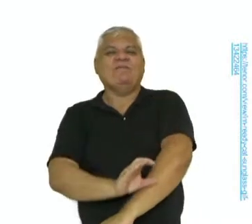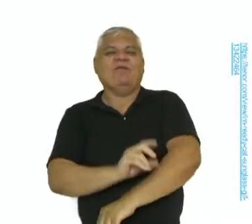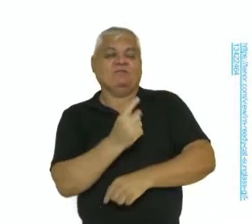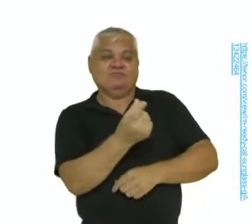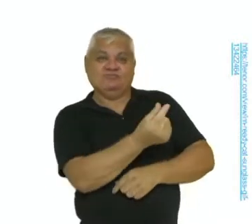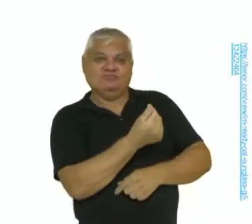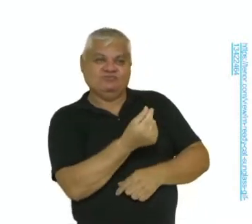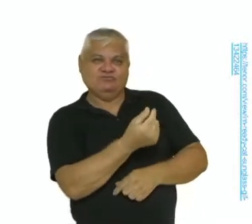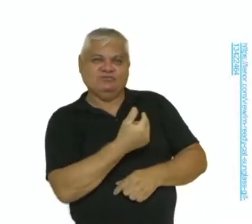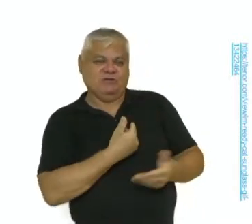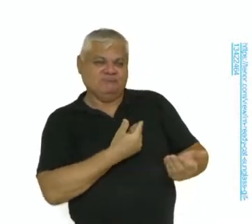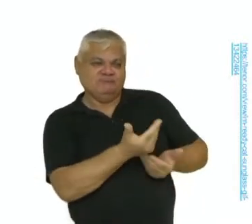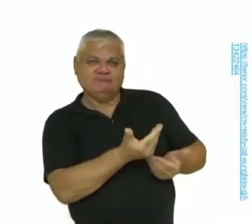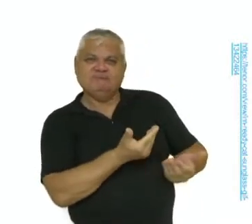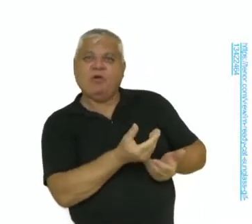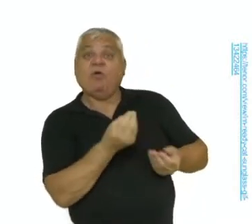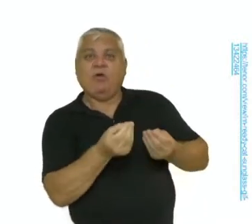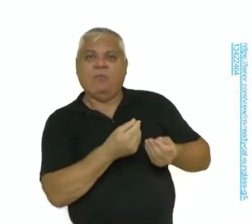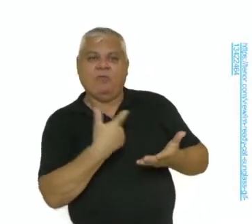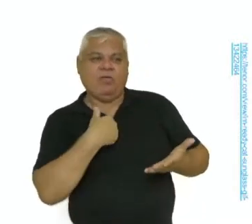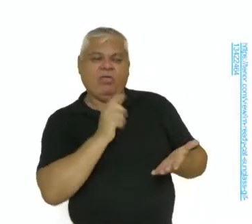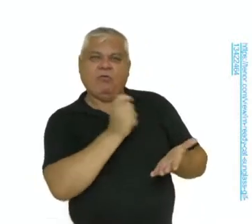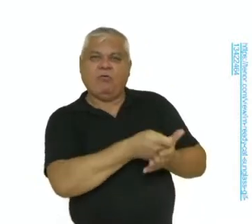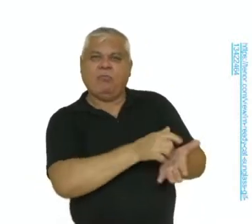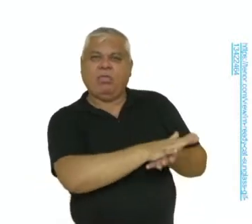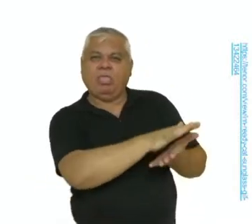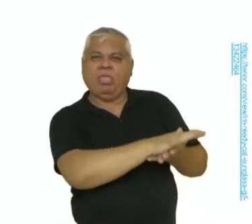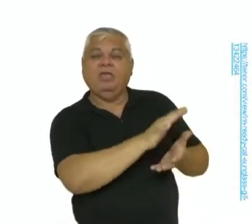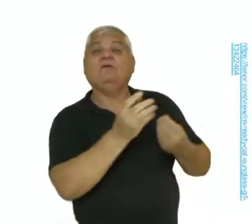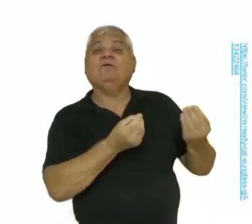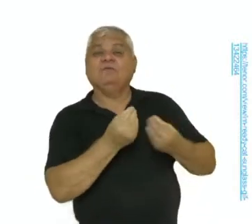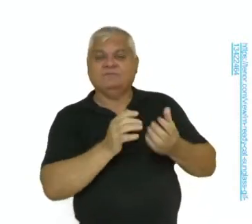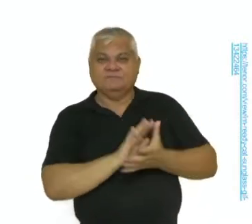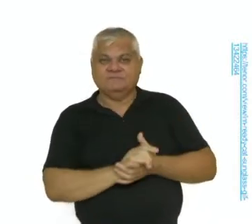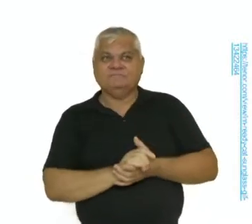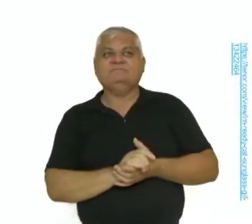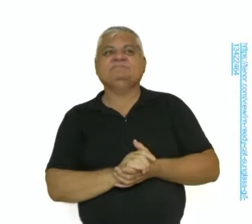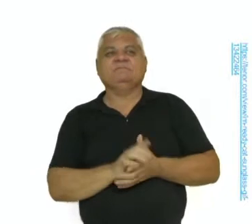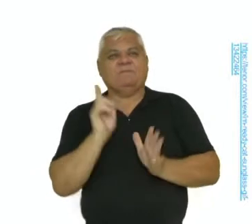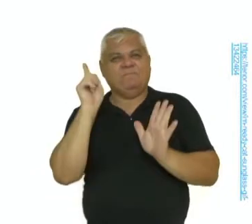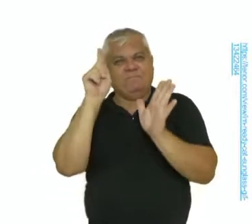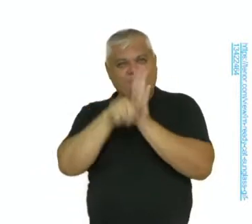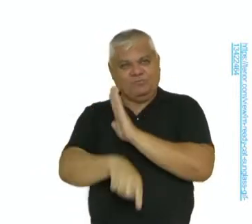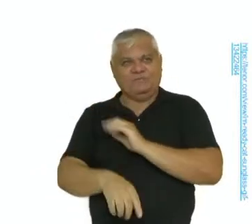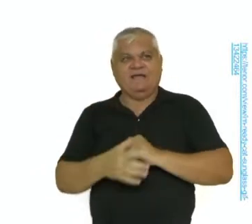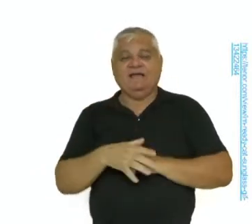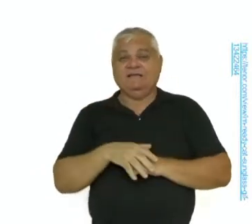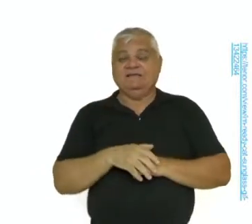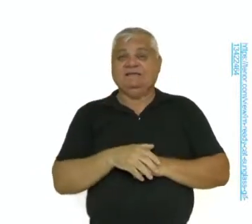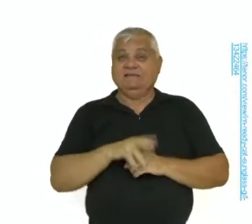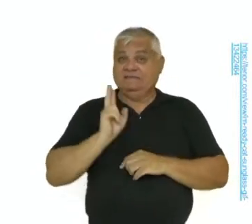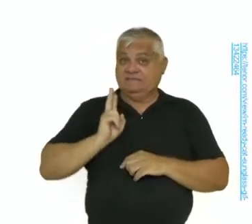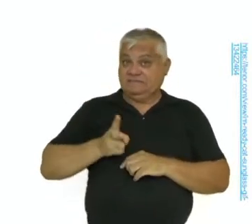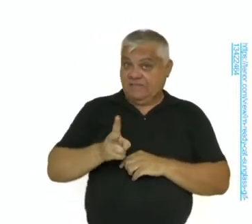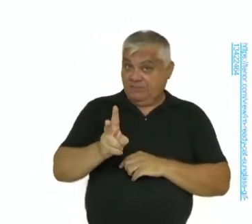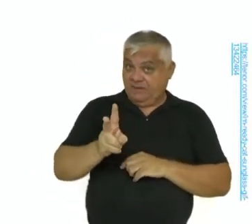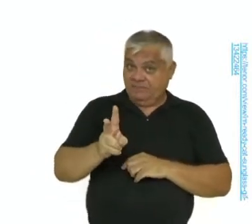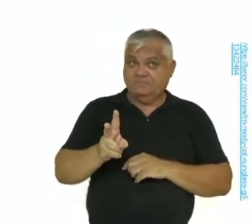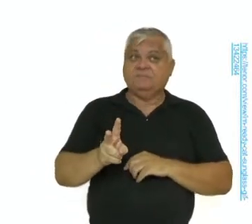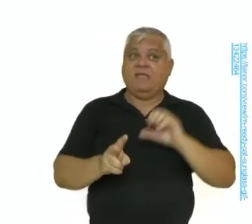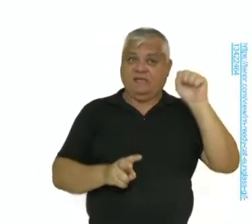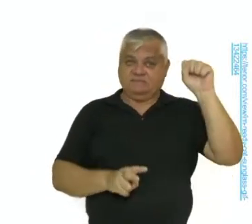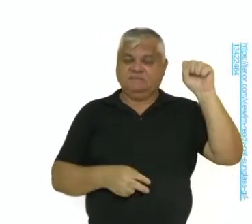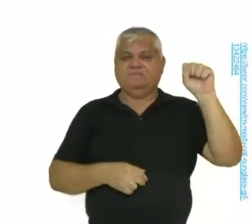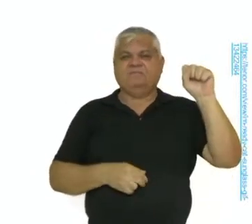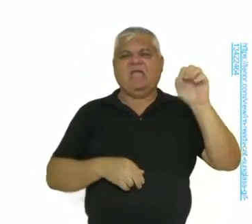e situações de consumo. Para isso vamos responder as perguntas a seguir com sempre, vocês vão colocar